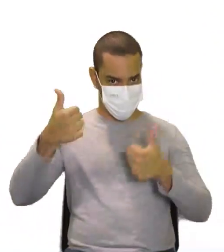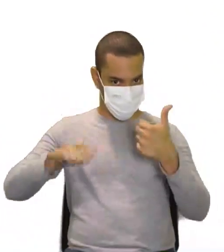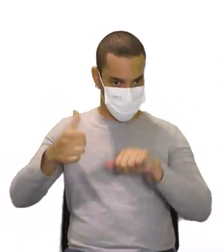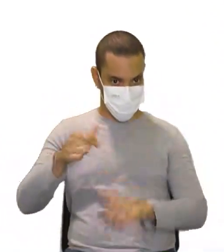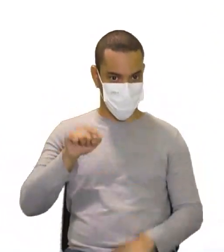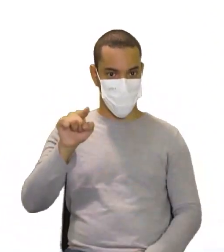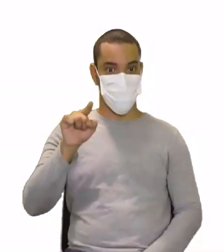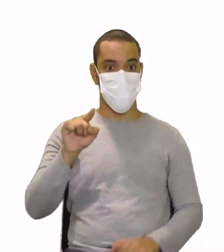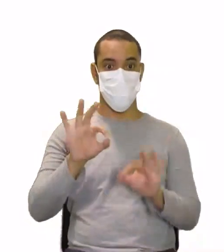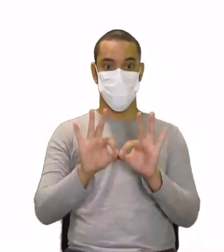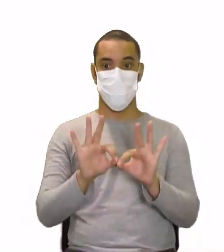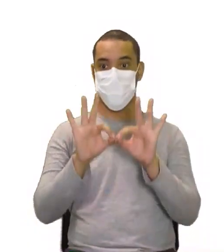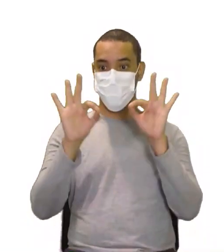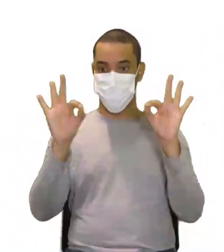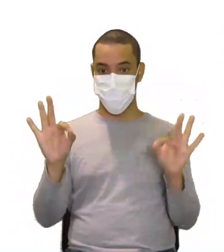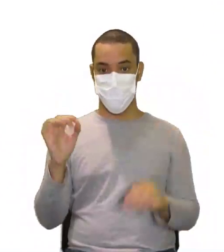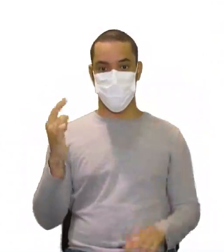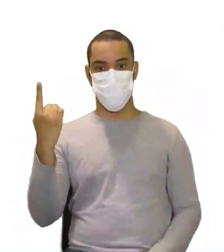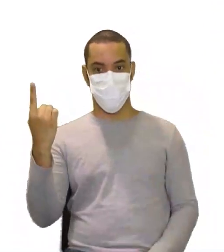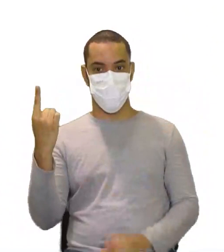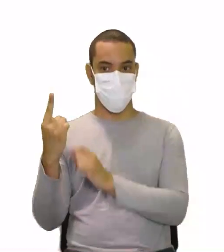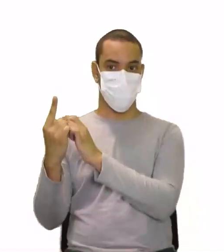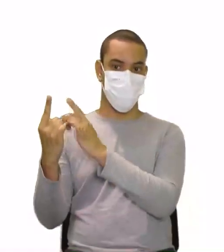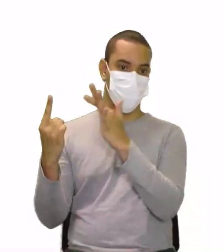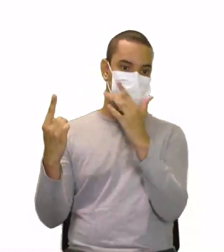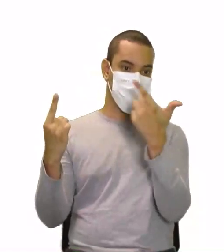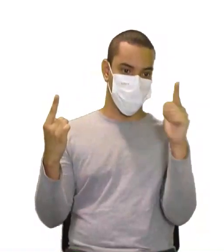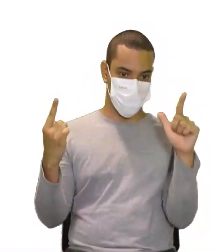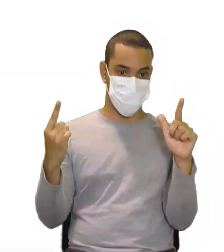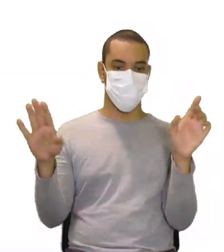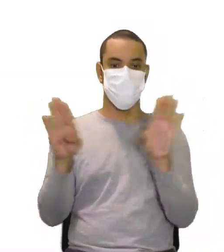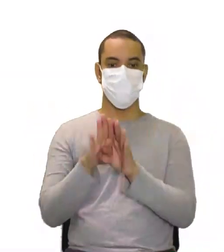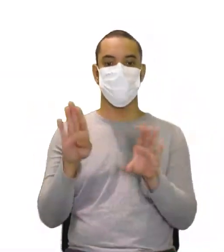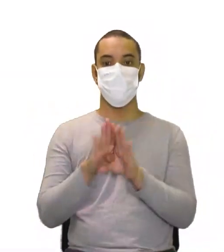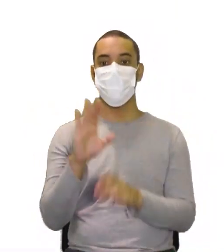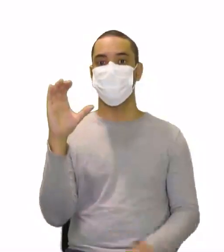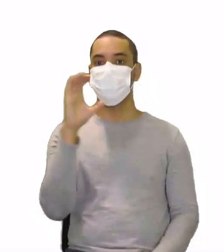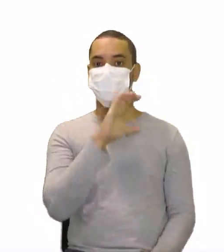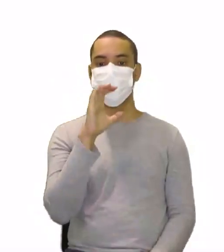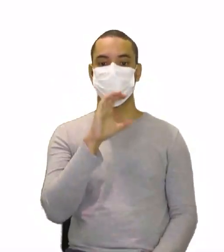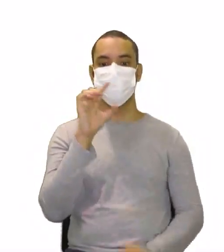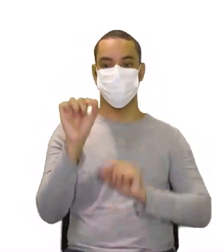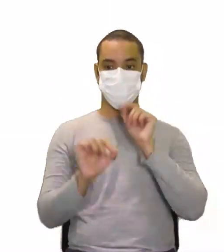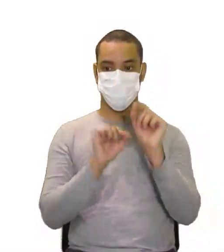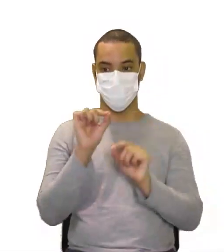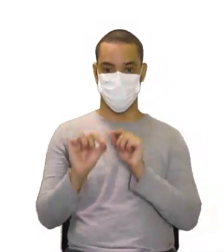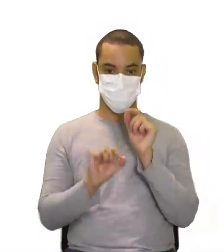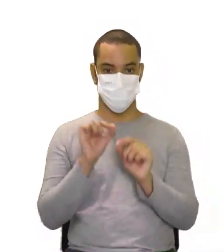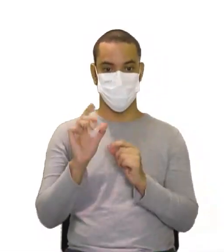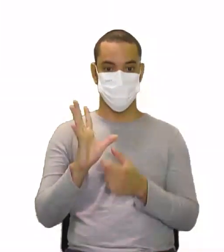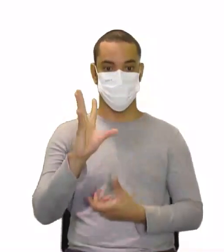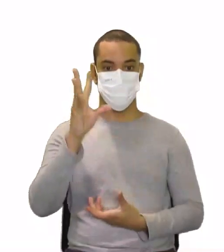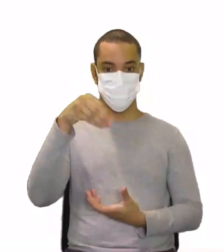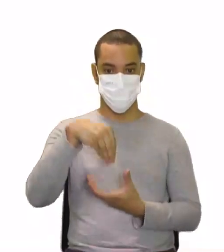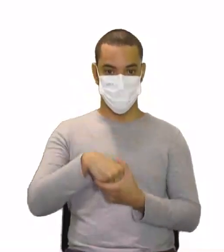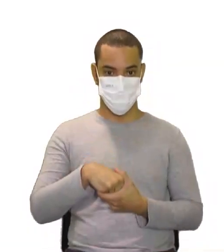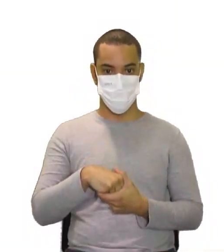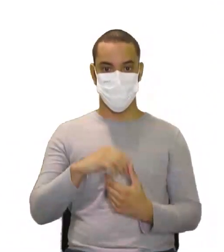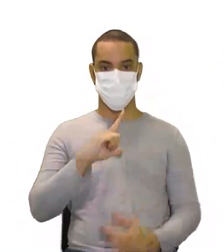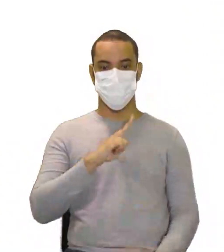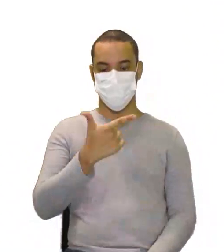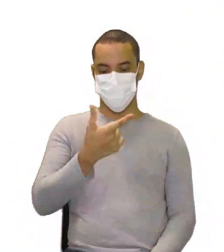largura dessa espira, né? De uma até a outra. E a velocidade, está dado aqui na figura,